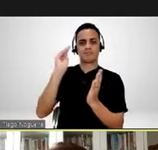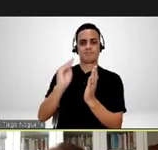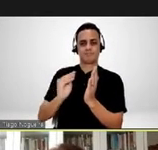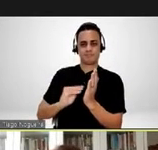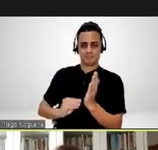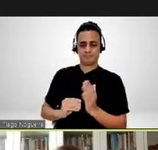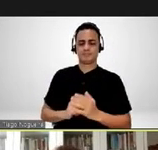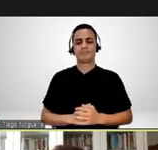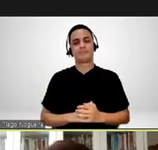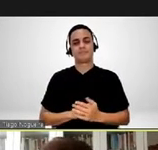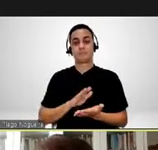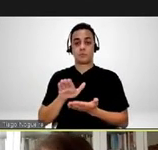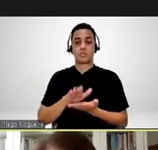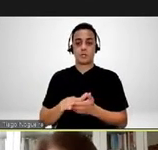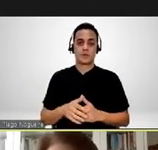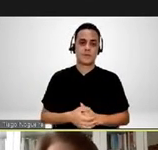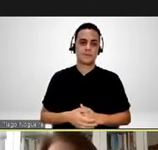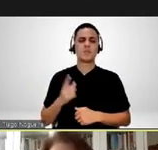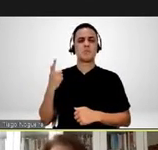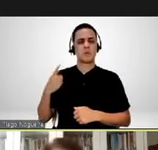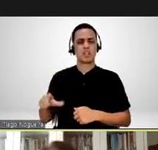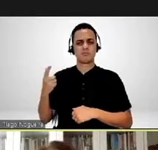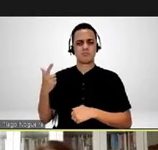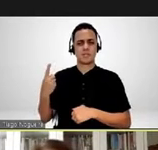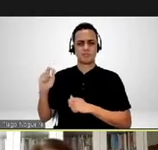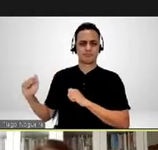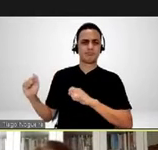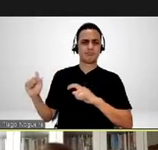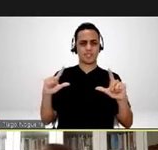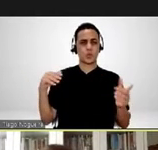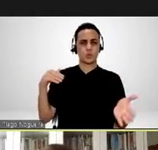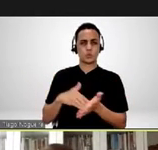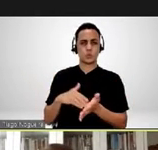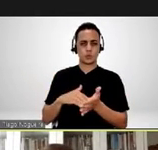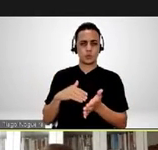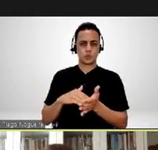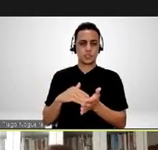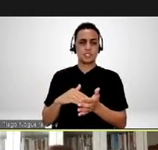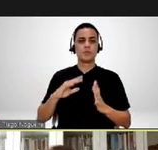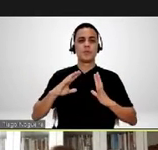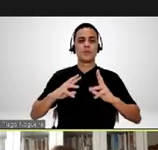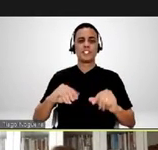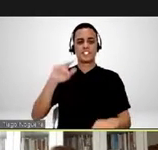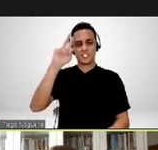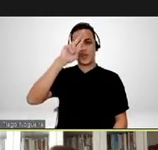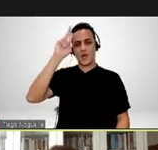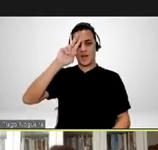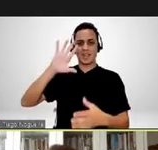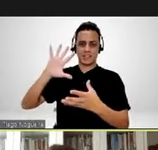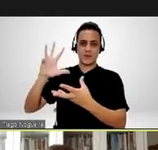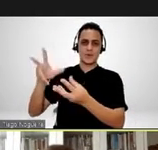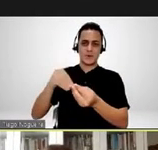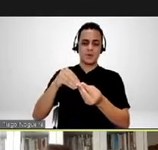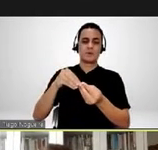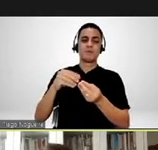Bem, agora, então, acho que é o nosso último slide, para encerrar, as histórias reunidas e uma visão